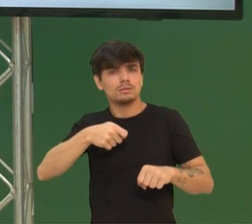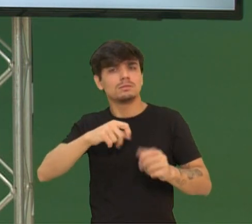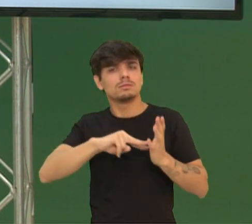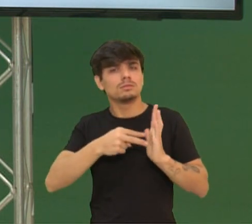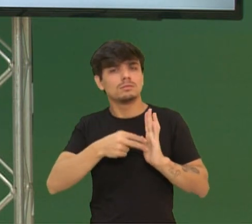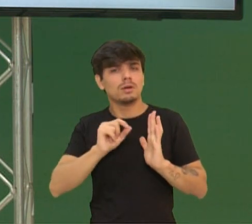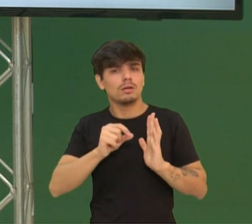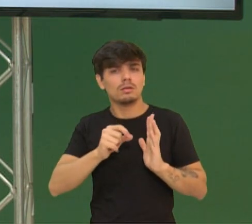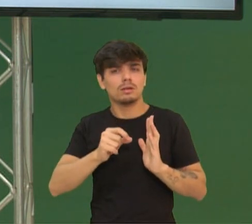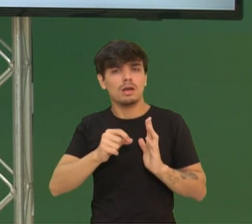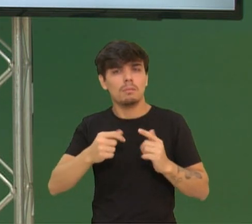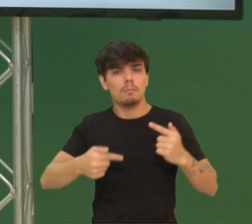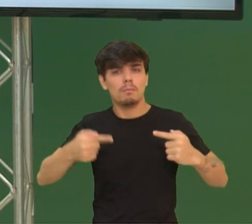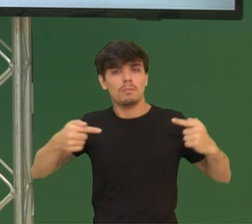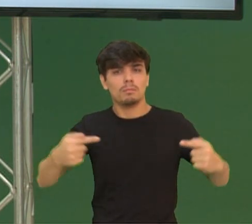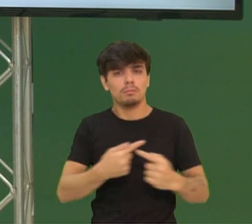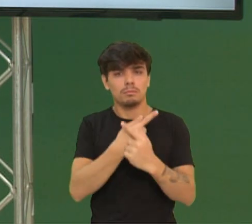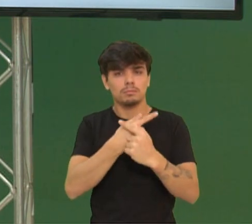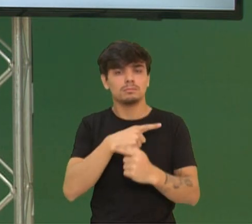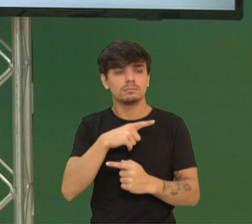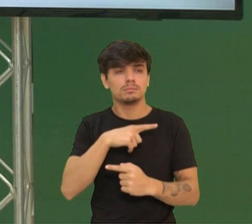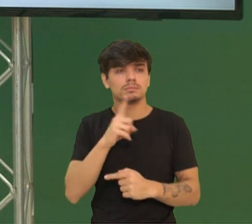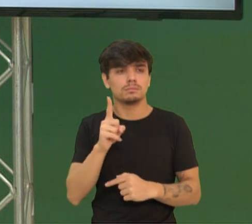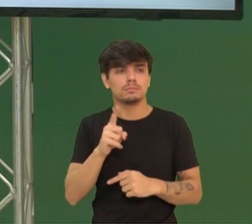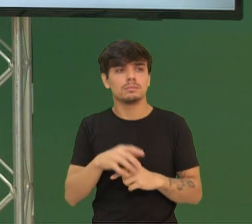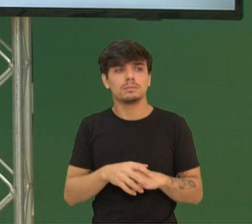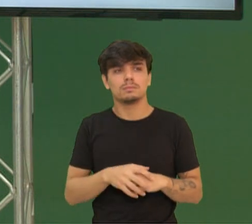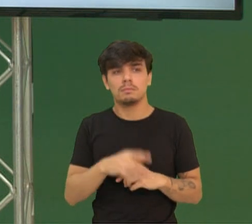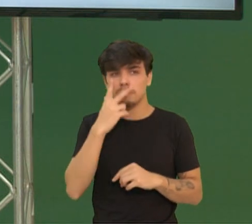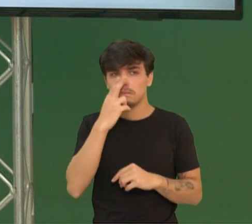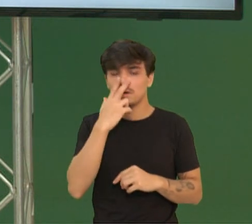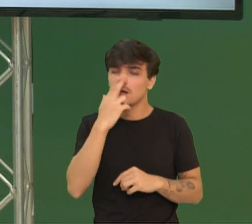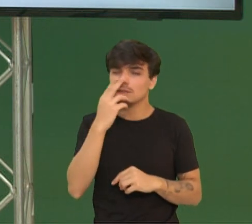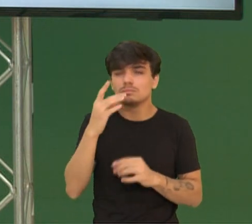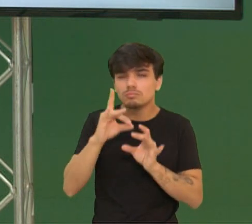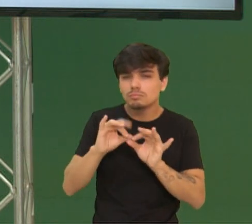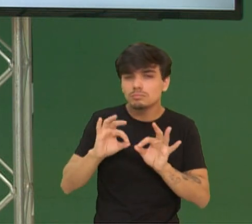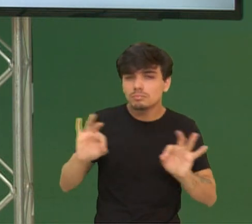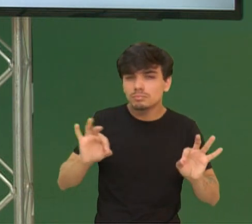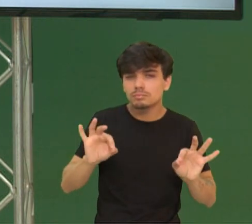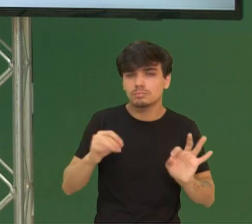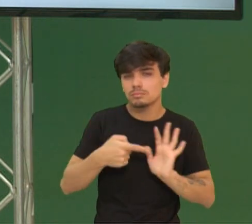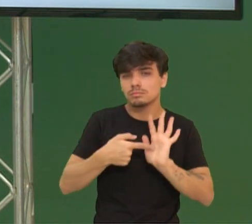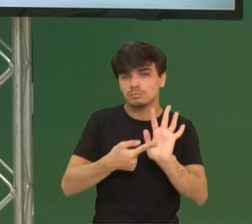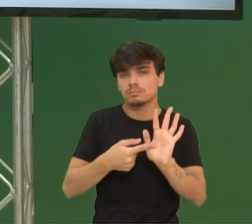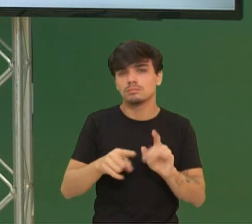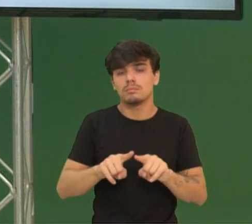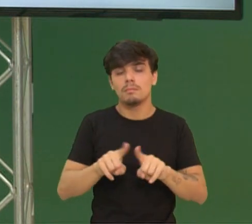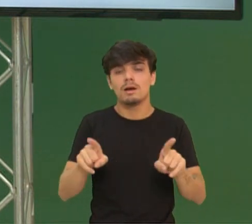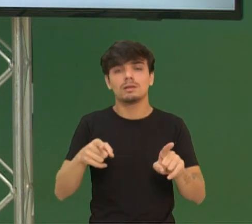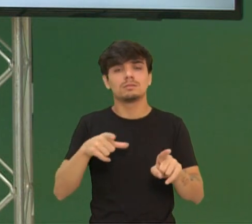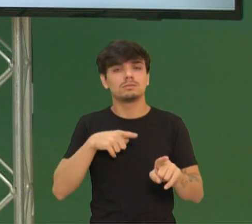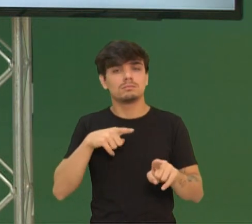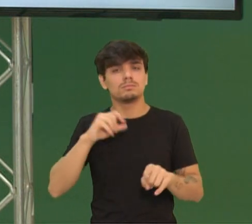bem inovadora. Para a gente é tão comum, mas nessa época era bem importante.